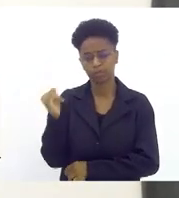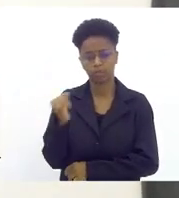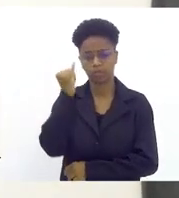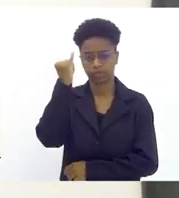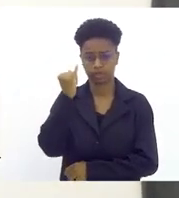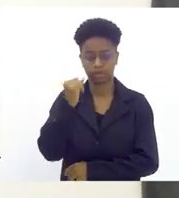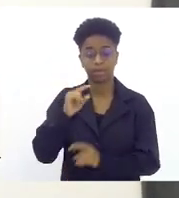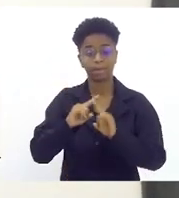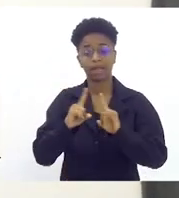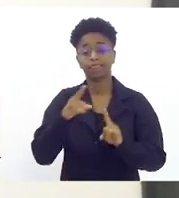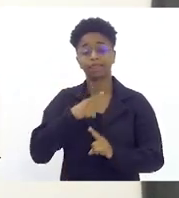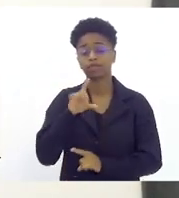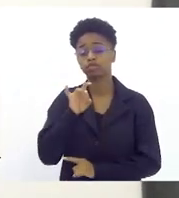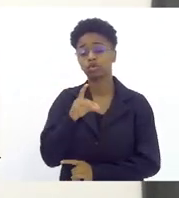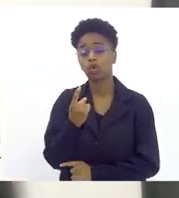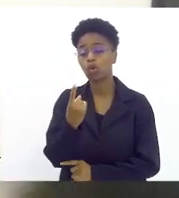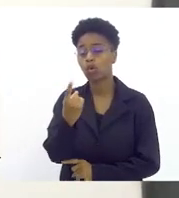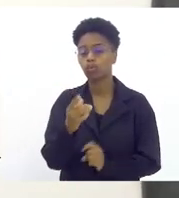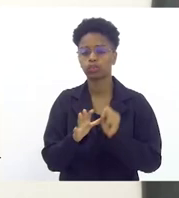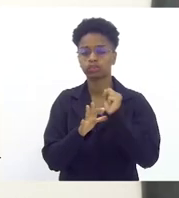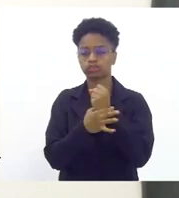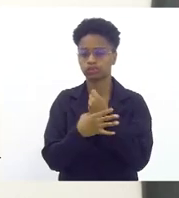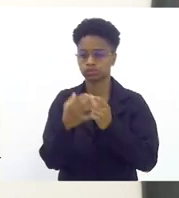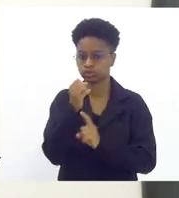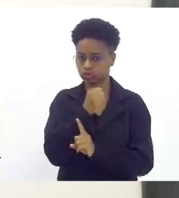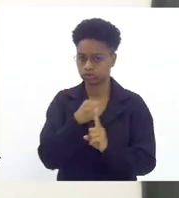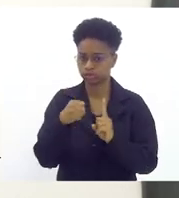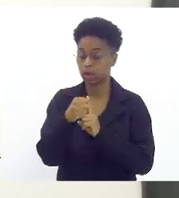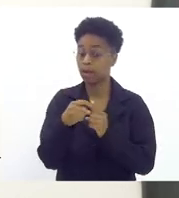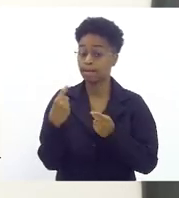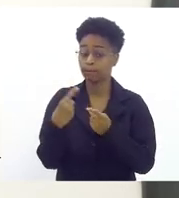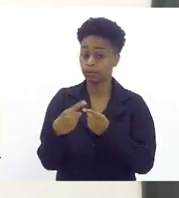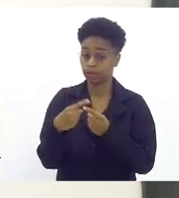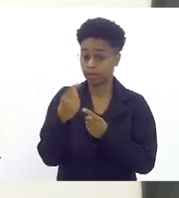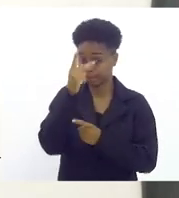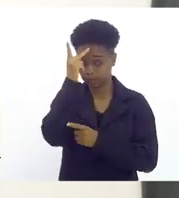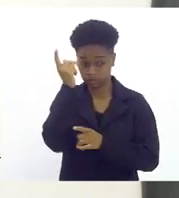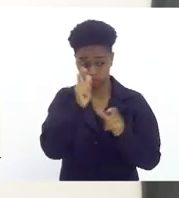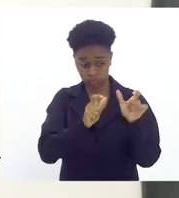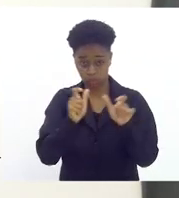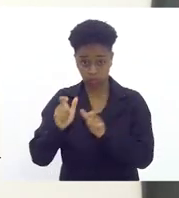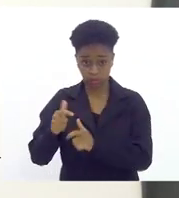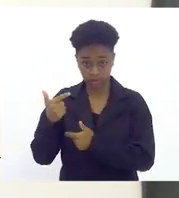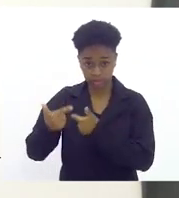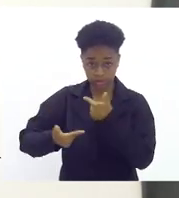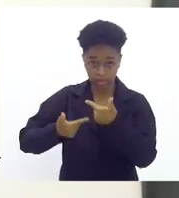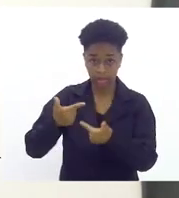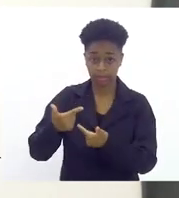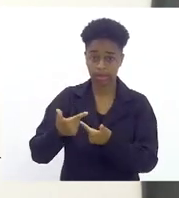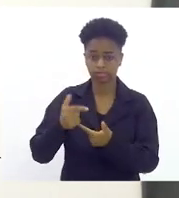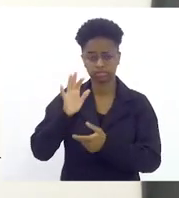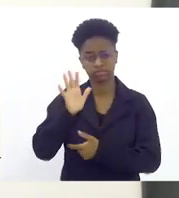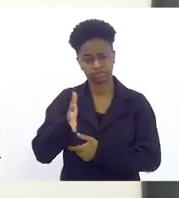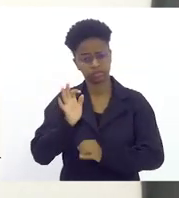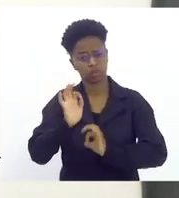só existe uma seguridade social porque os trabalhadores, né, se